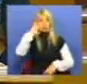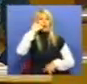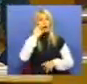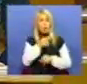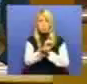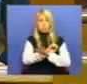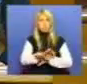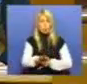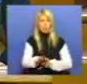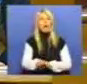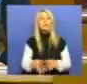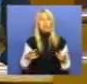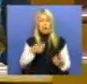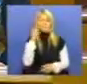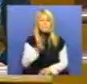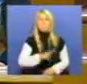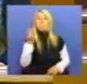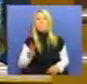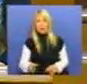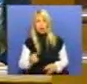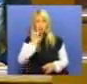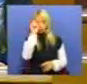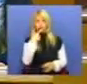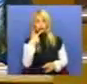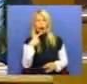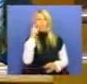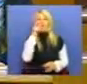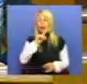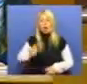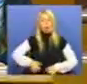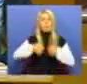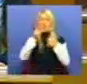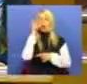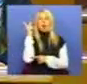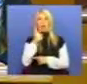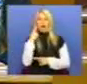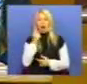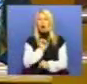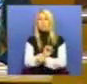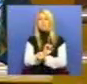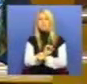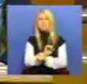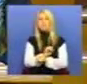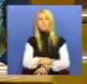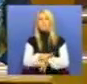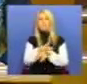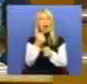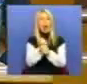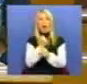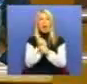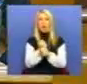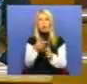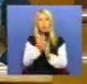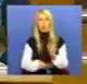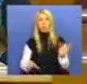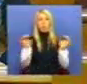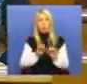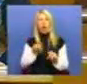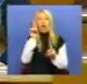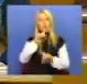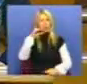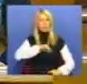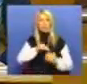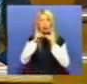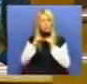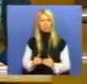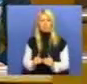A história de milhões para quem não melhora a vida, de quem fica preso na crescente precariedade laboral e nos eternos baixos salários.